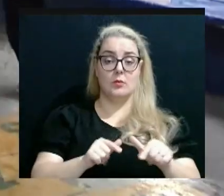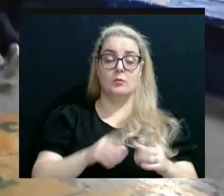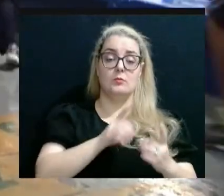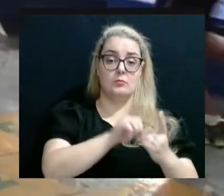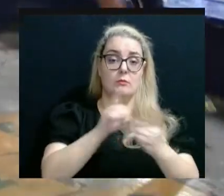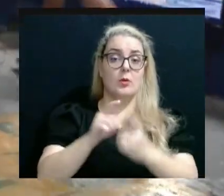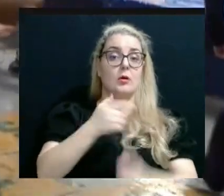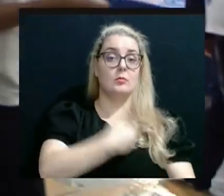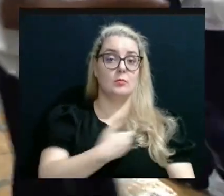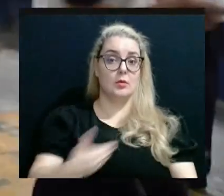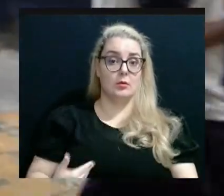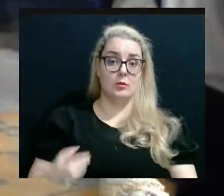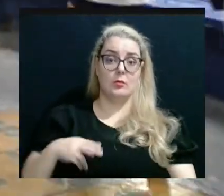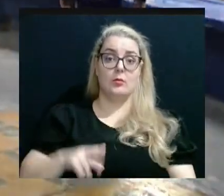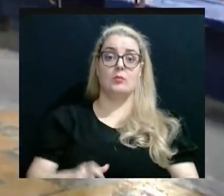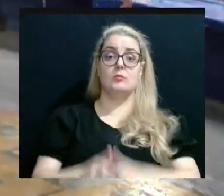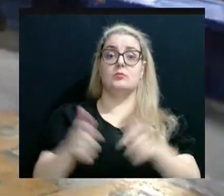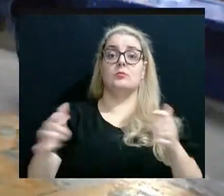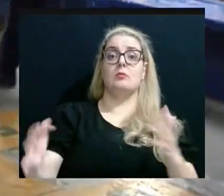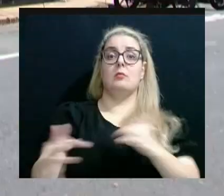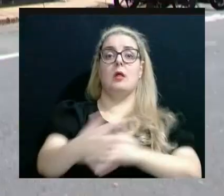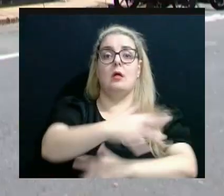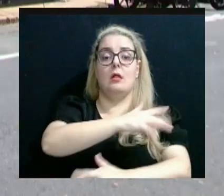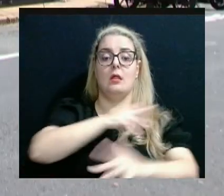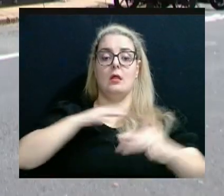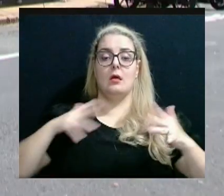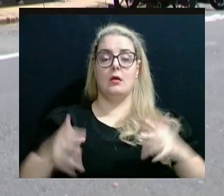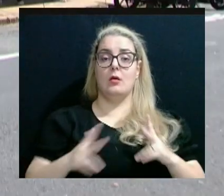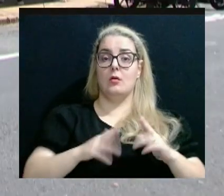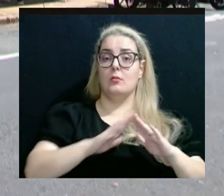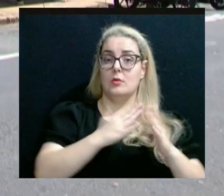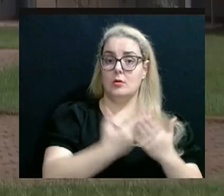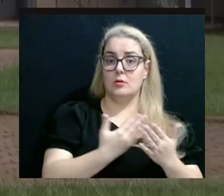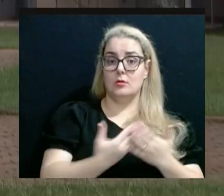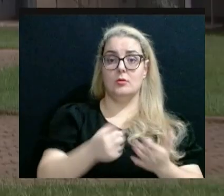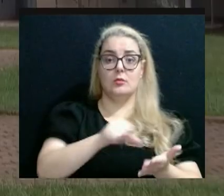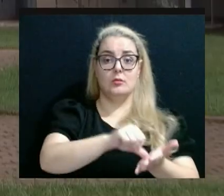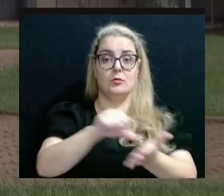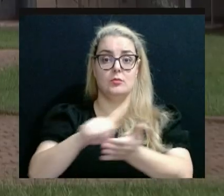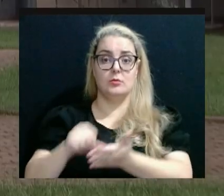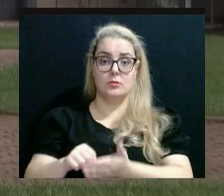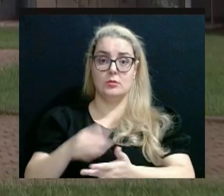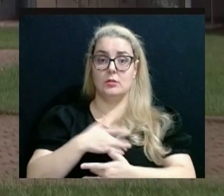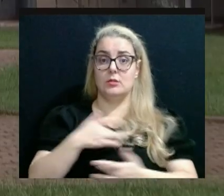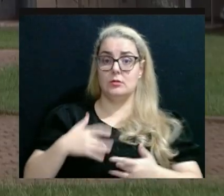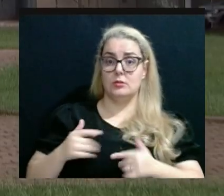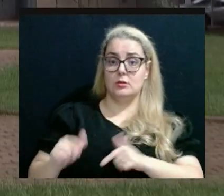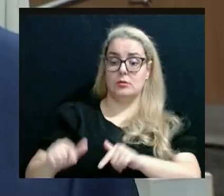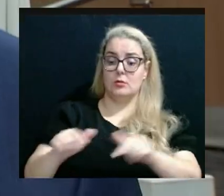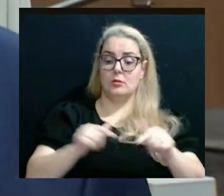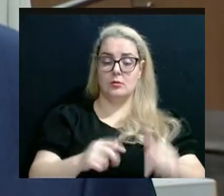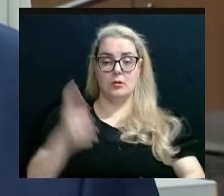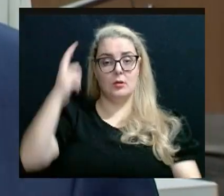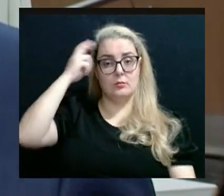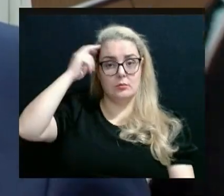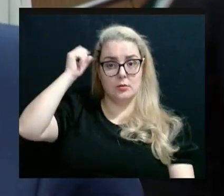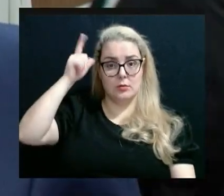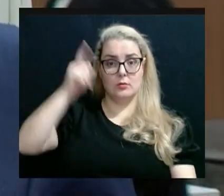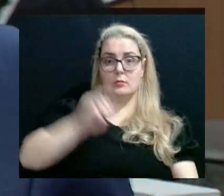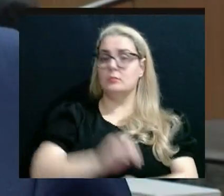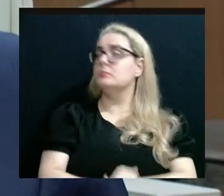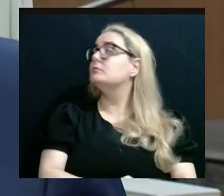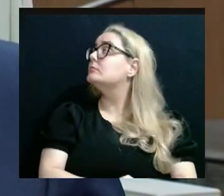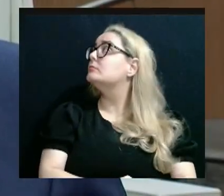público ou de grande circulação, como escolas, unidades de saúde e espaços culturais. Essa ideia